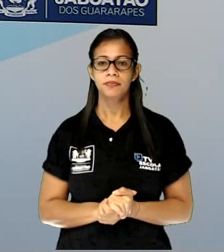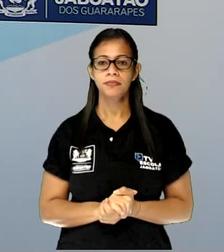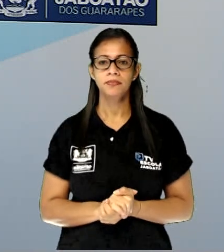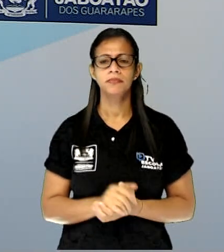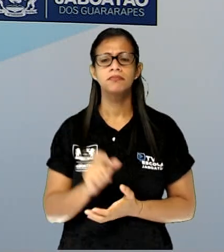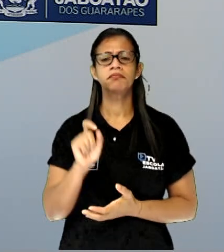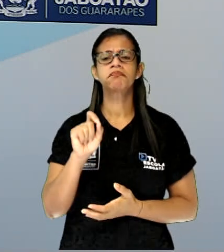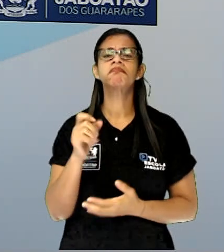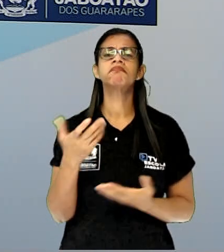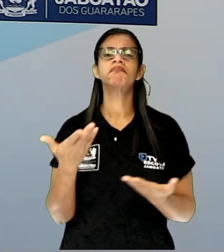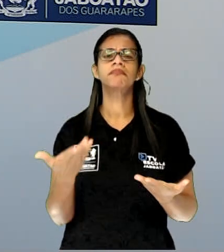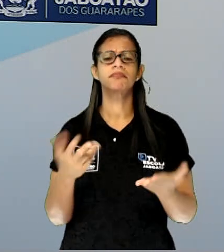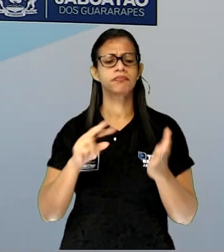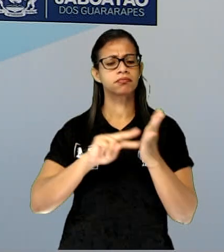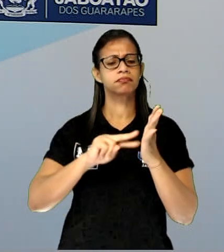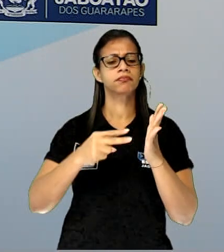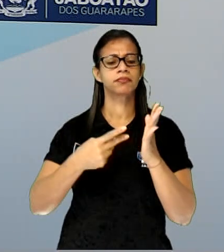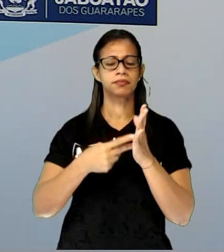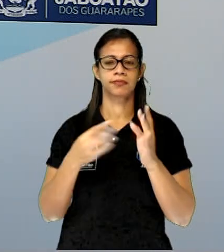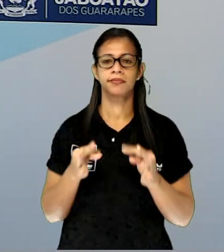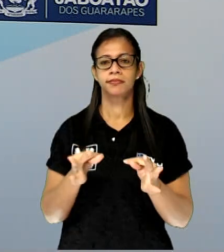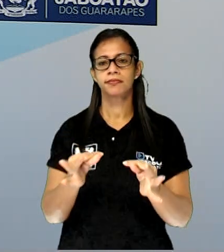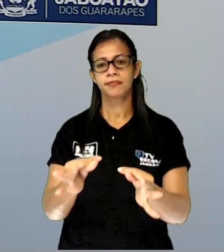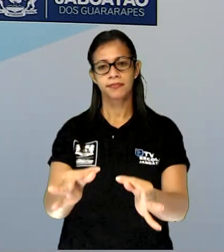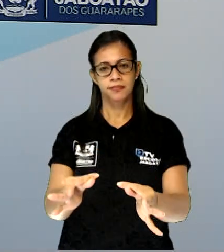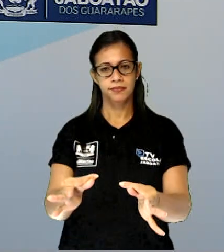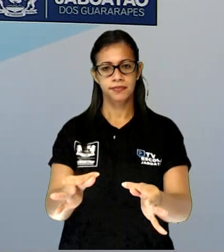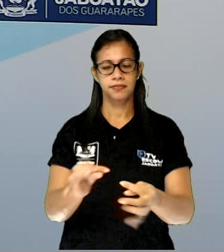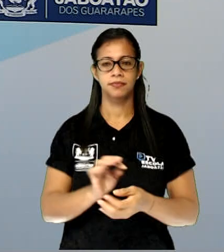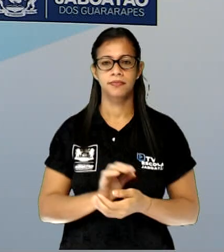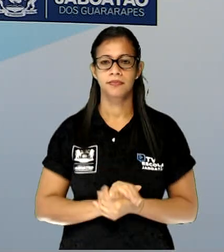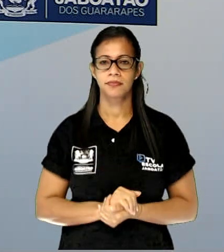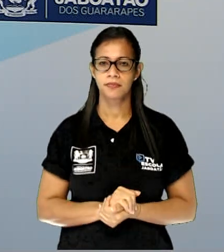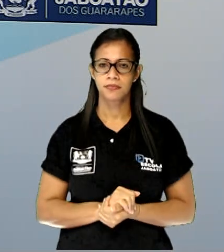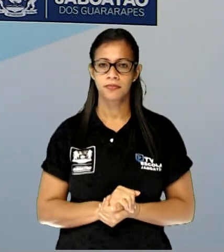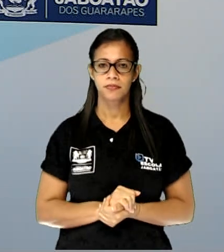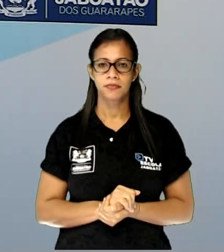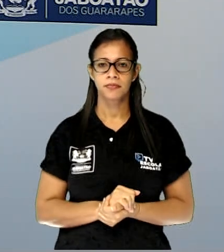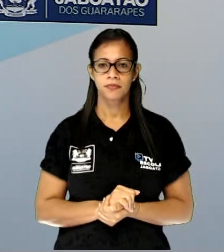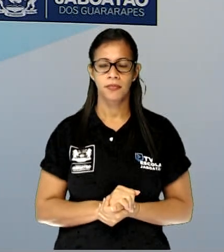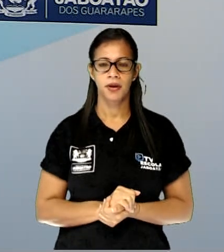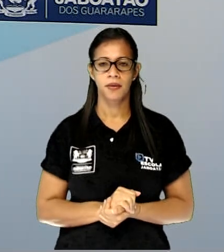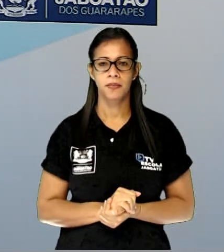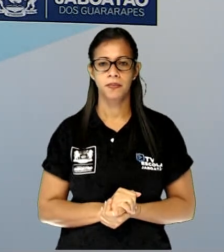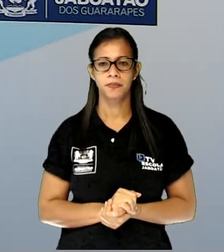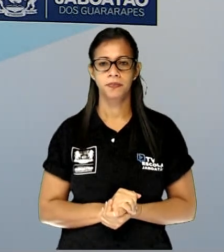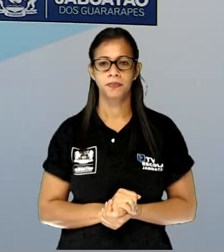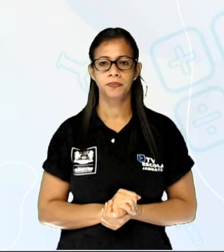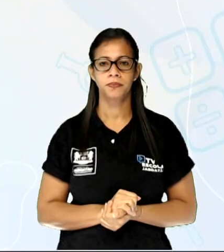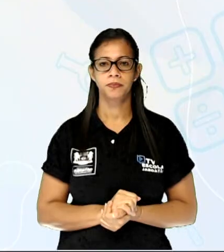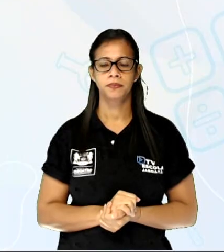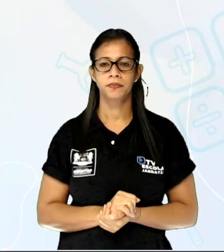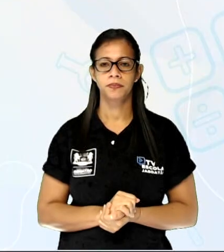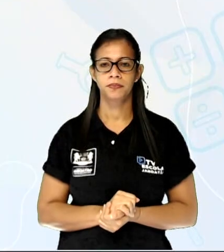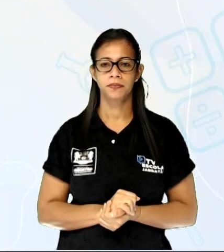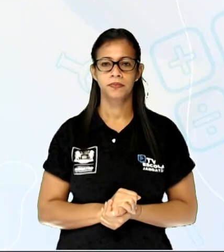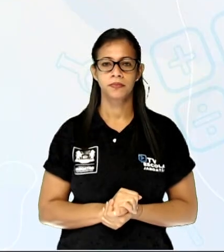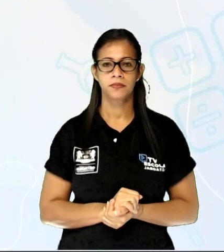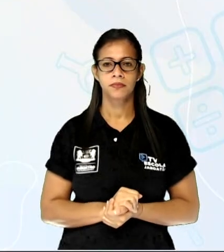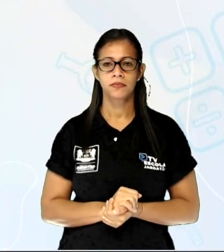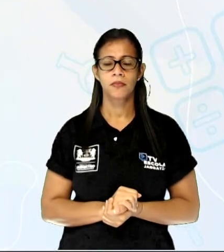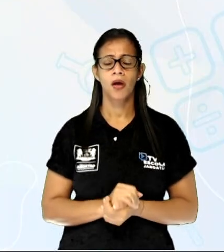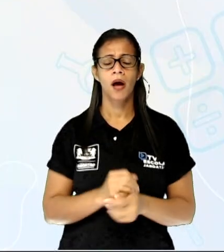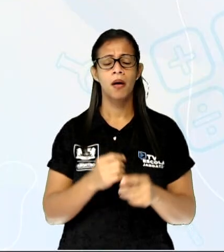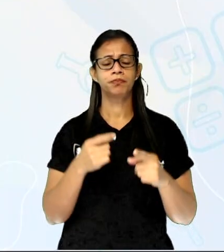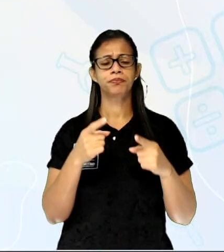seria tecnologia, né? E aí eu queria provocar vocês dizendo o seguinte: qual é a